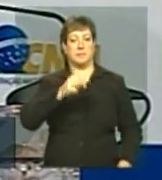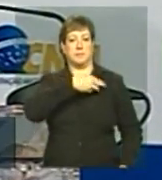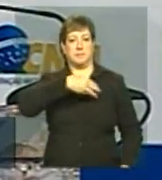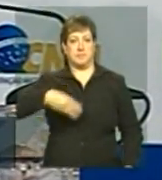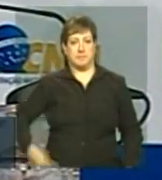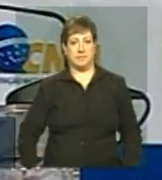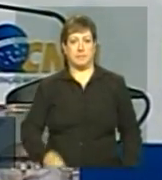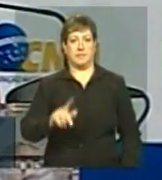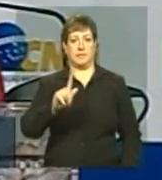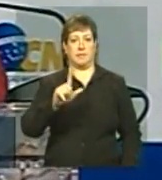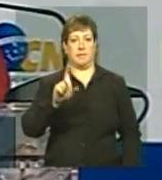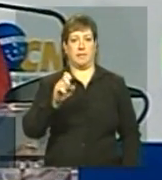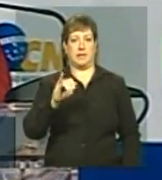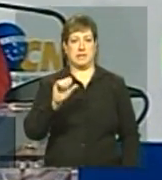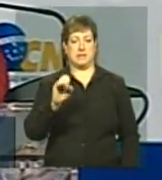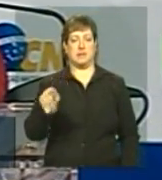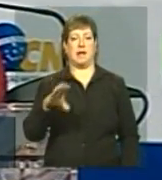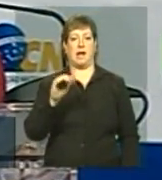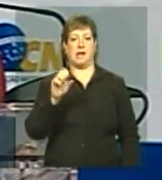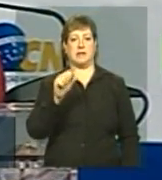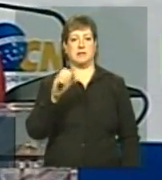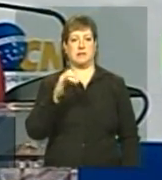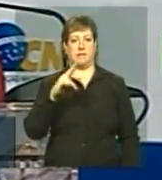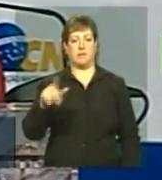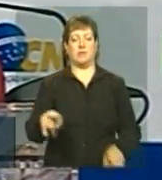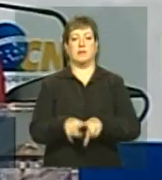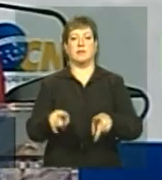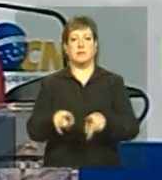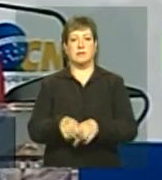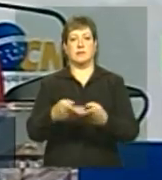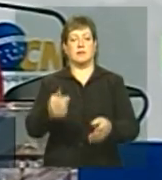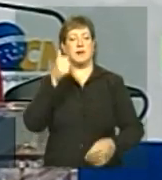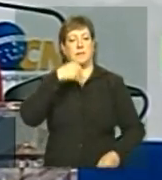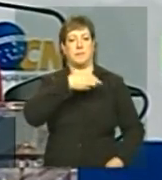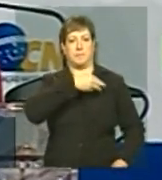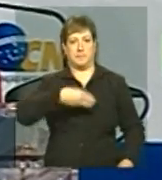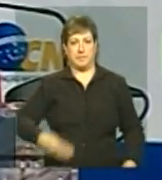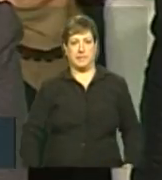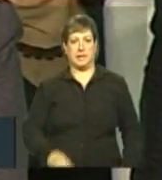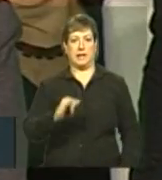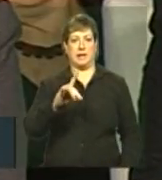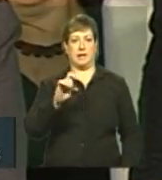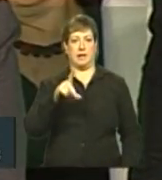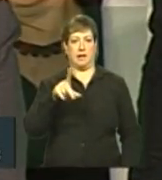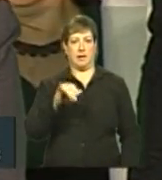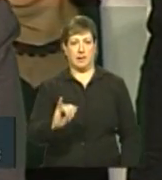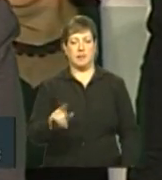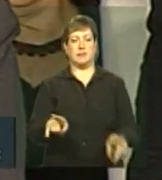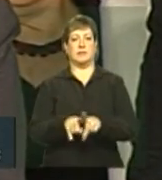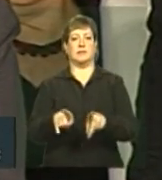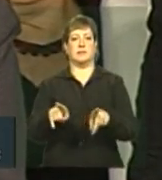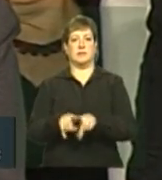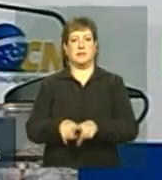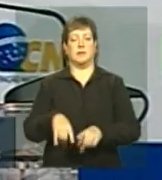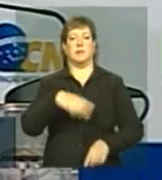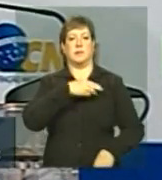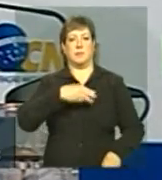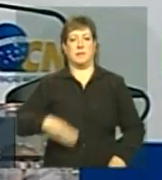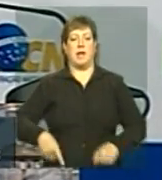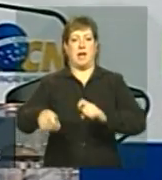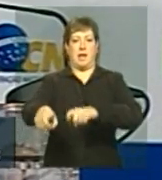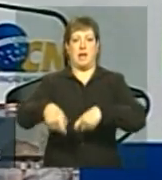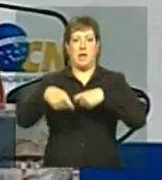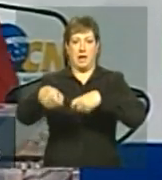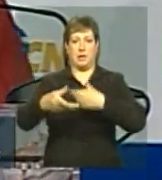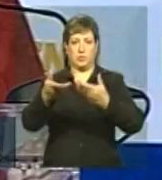Gleisi Hoffmann, da Casa Civil, e Deli Salvatti, da Secretaria de Relações Institucionais, o ministro da Agricultura,